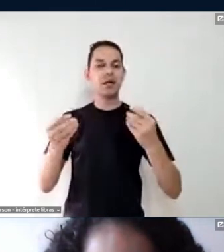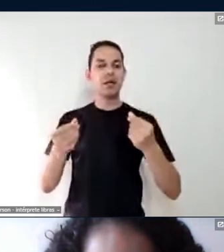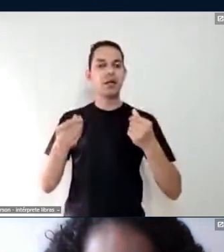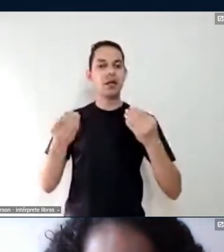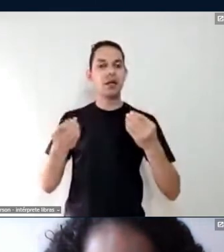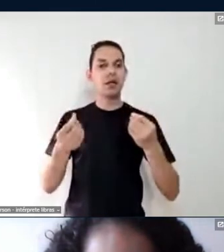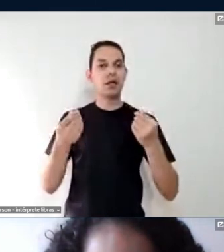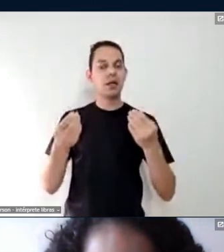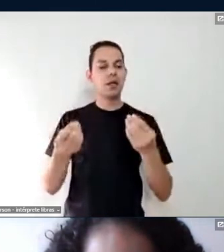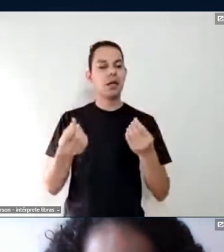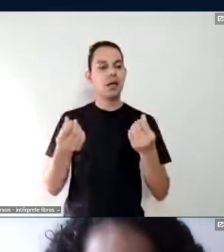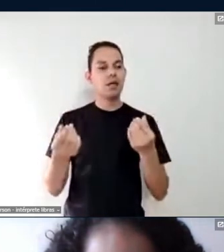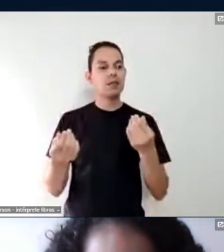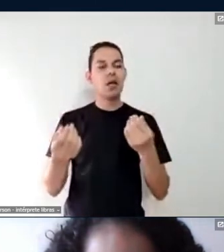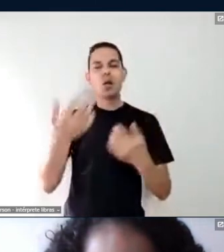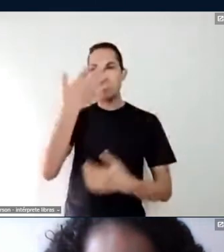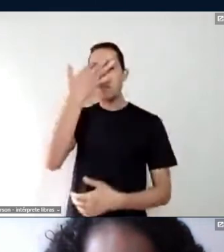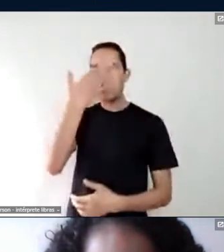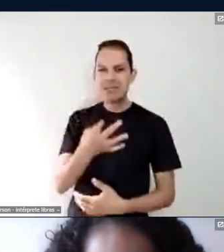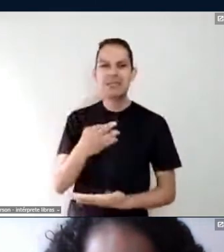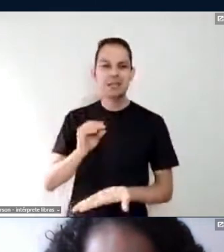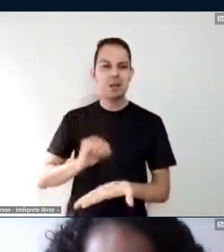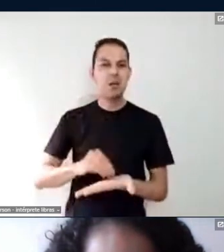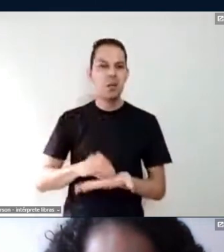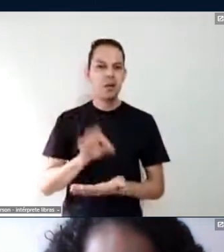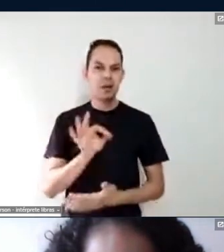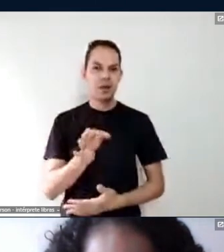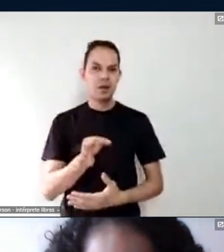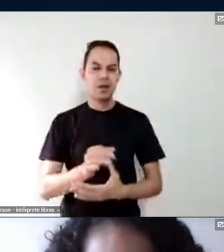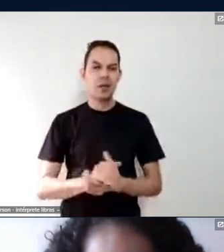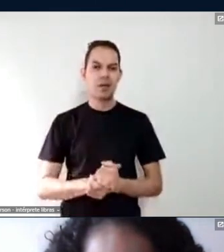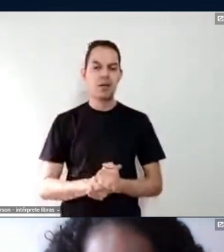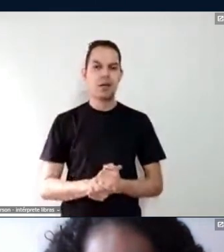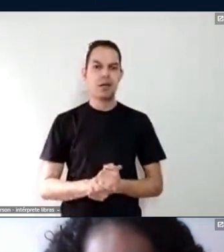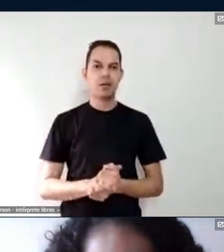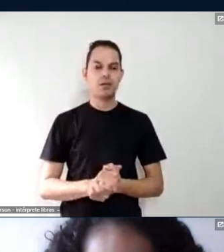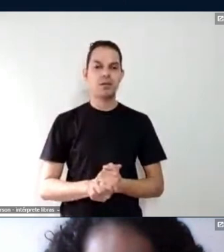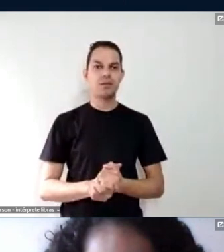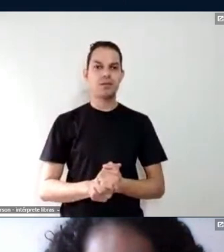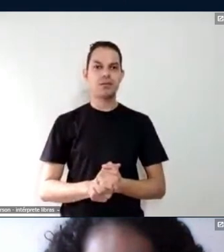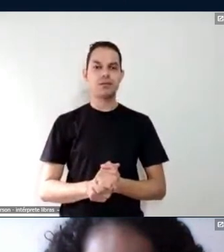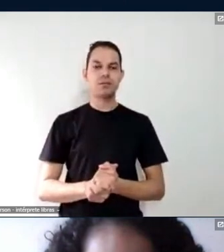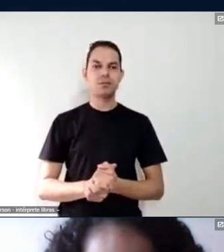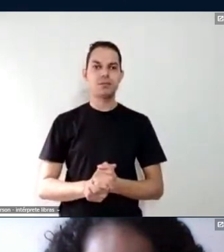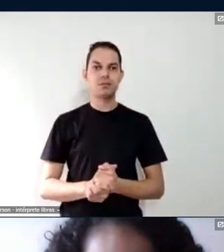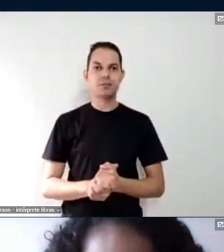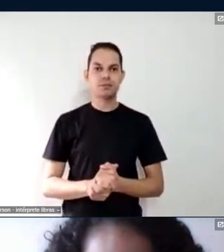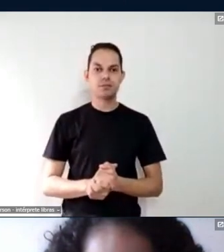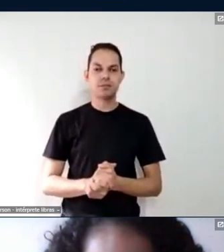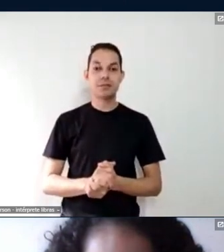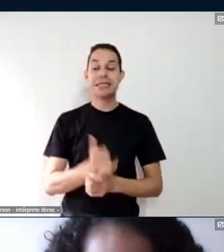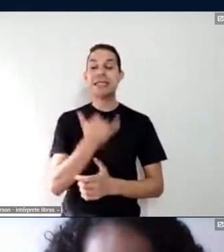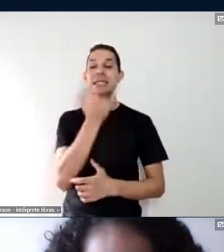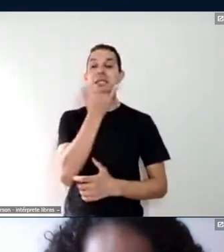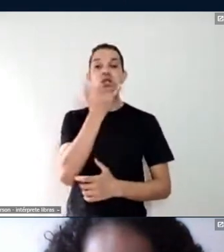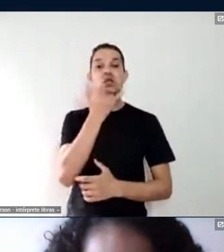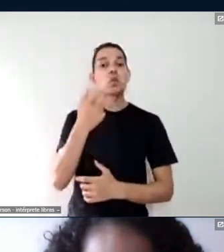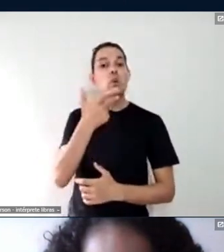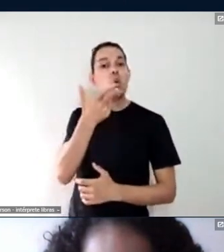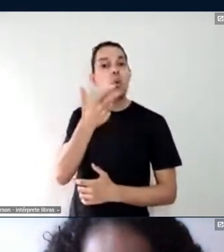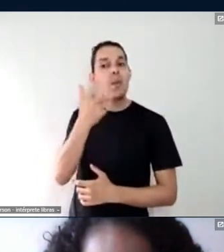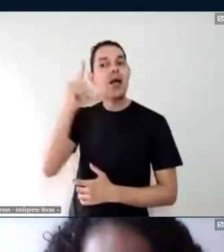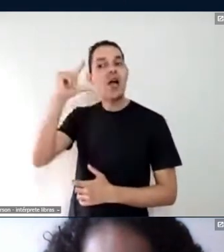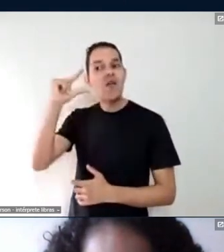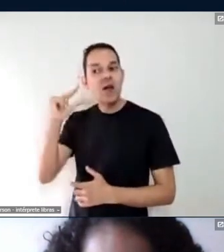essa compreensão. gente está falando muito baixo. já, desculpa. Talvez seja